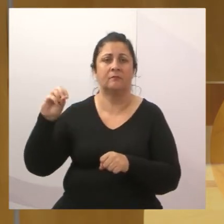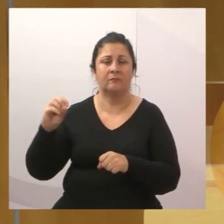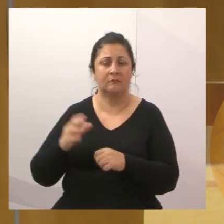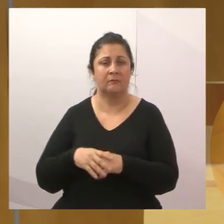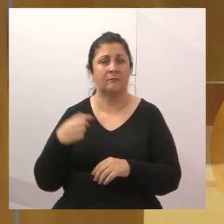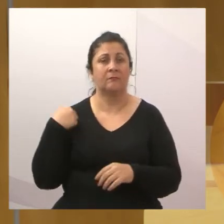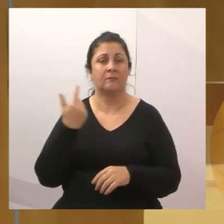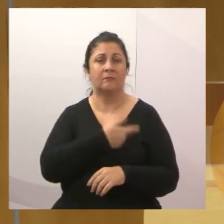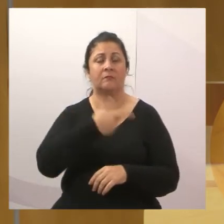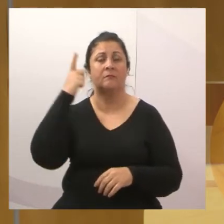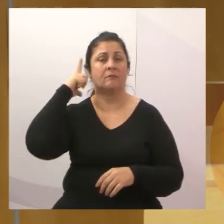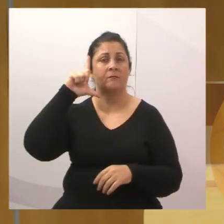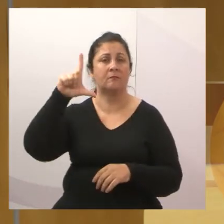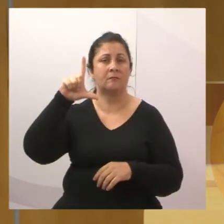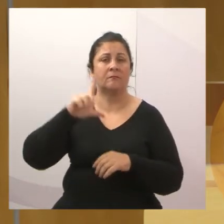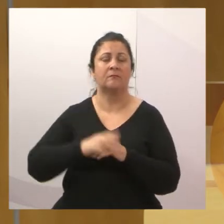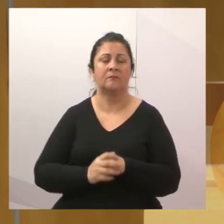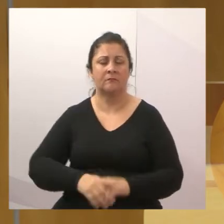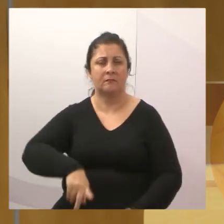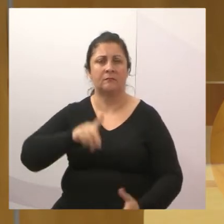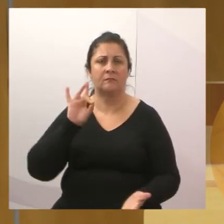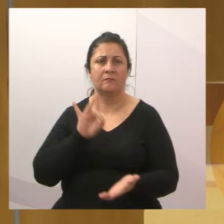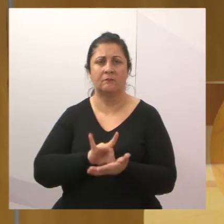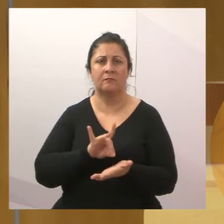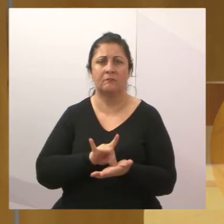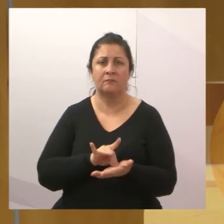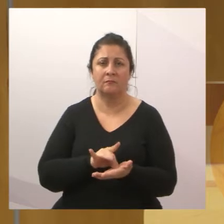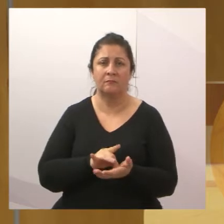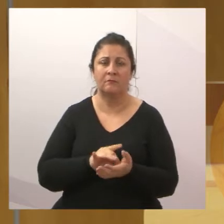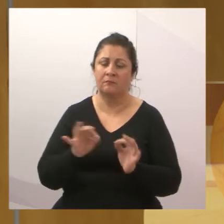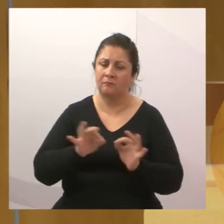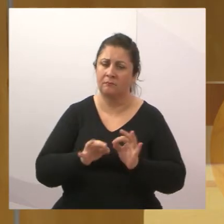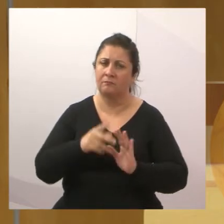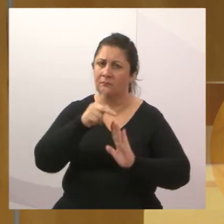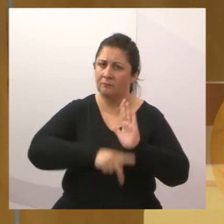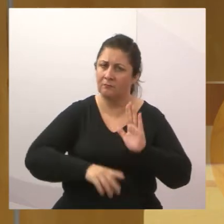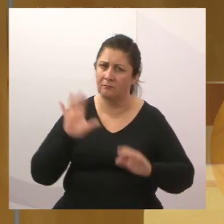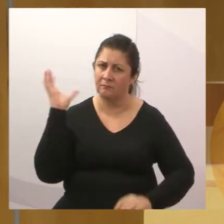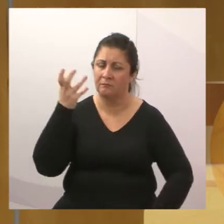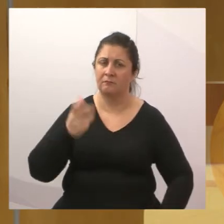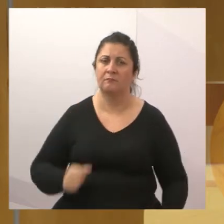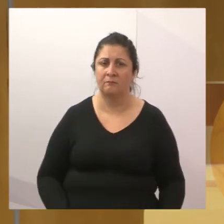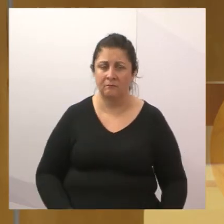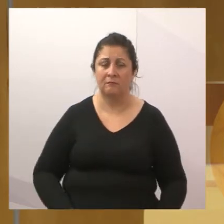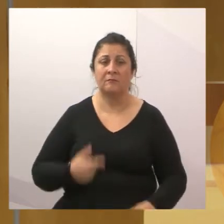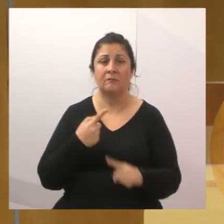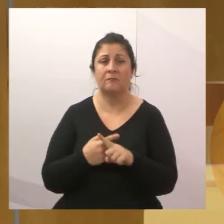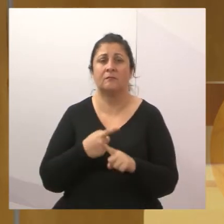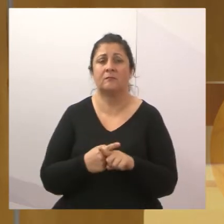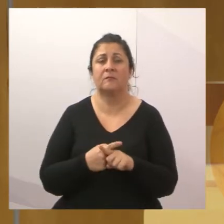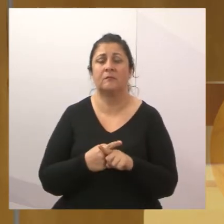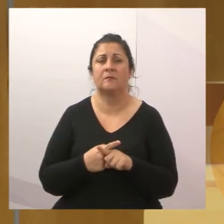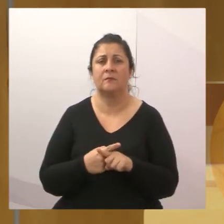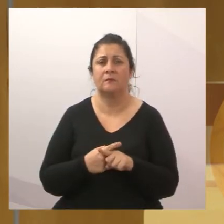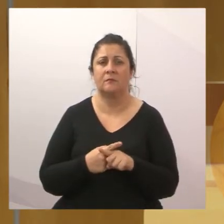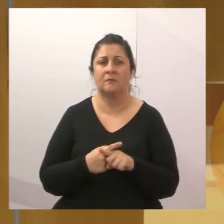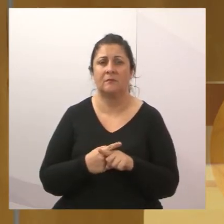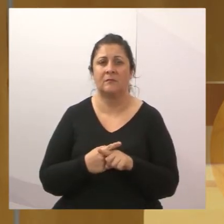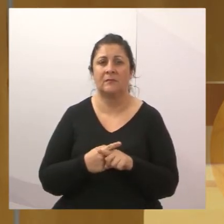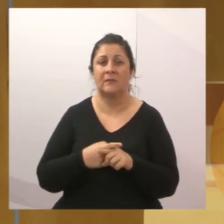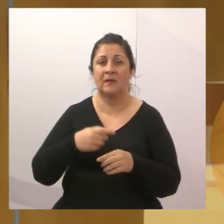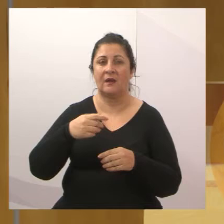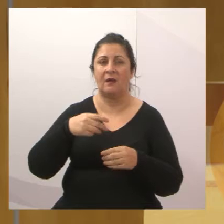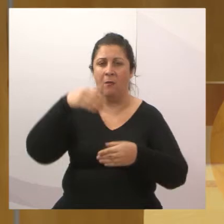a gente consiga realmente fazer esses projetos acontecer. Porque ganhar a